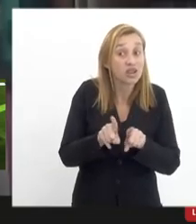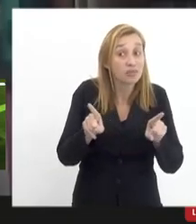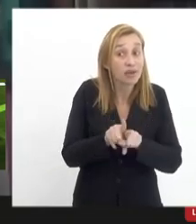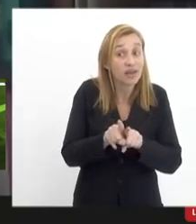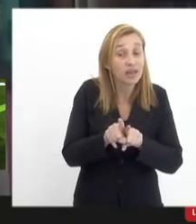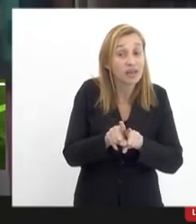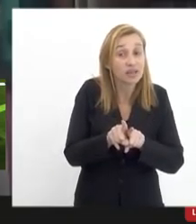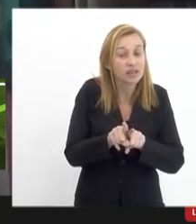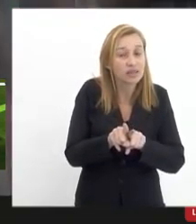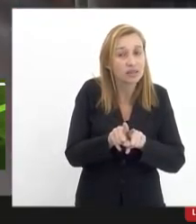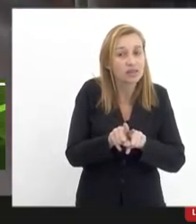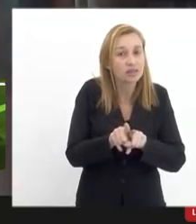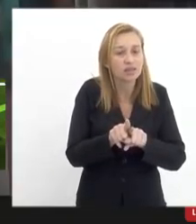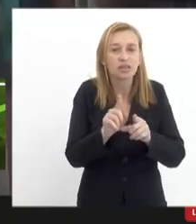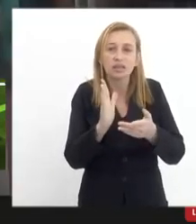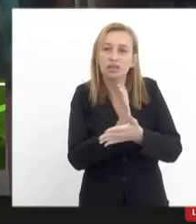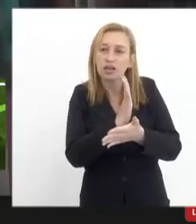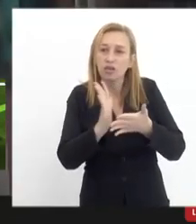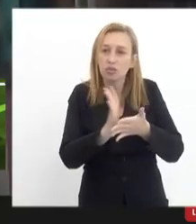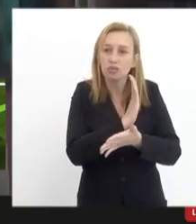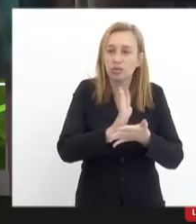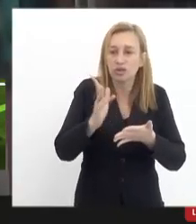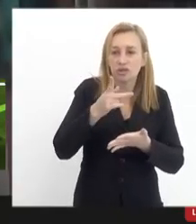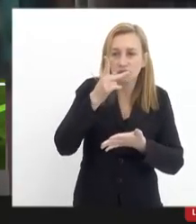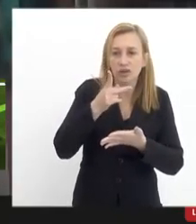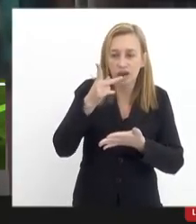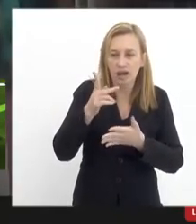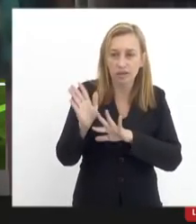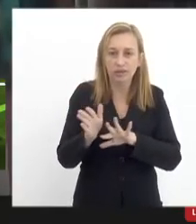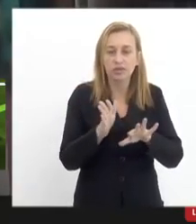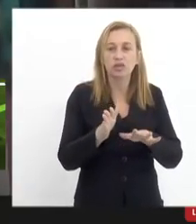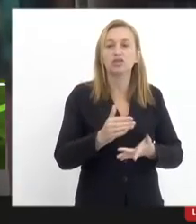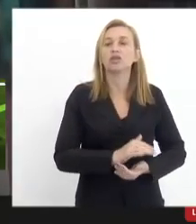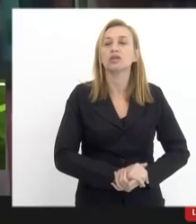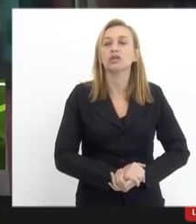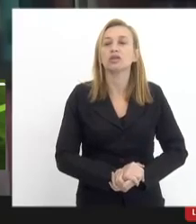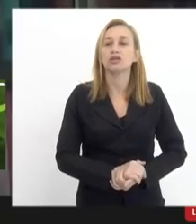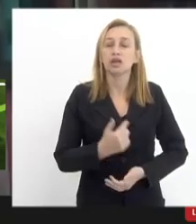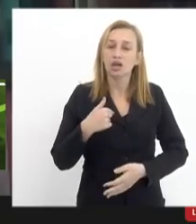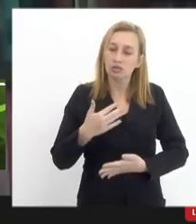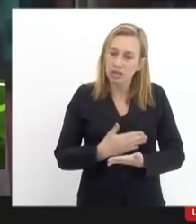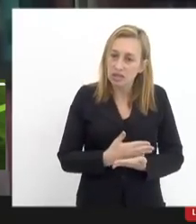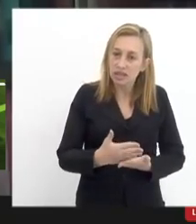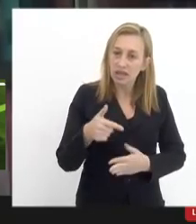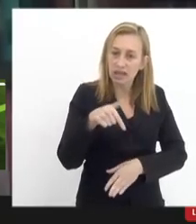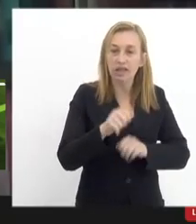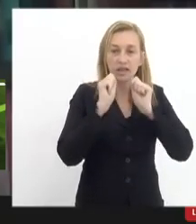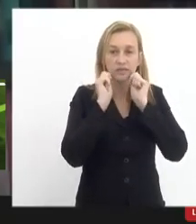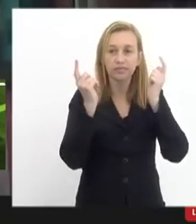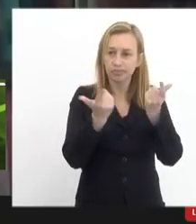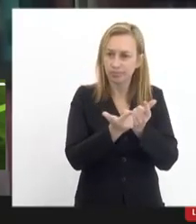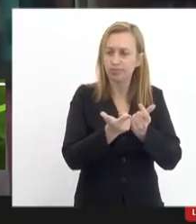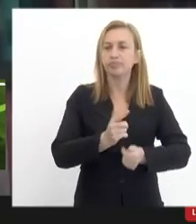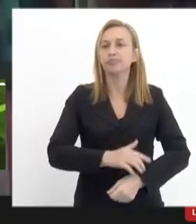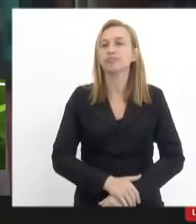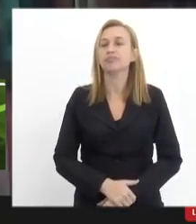tecerei alguns comentários iniciais. Desde que eu cheguei aqui na Assembleia Legislativa,